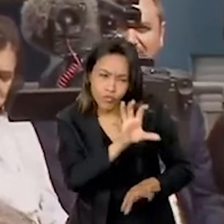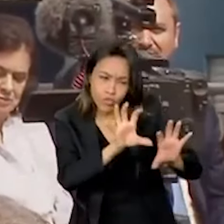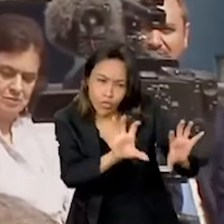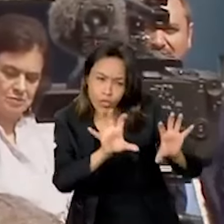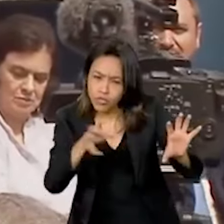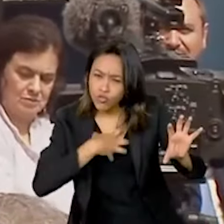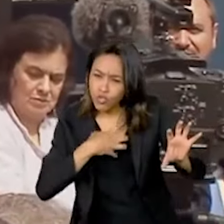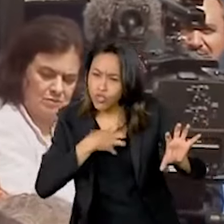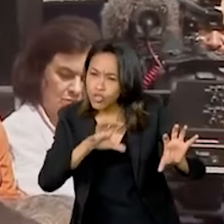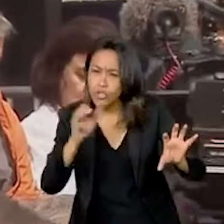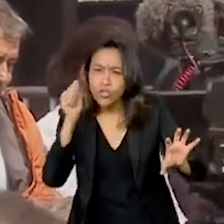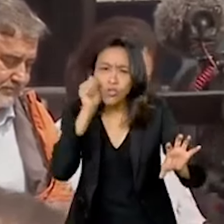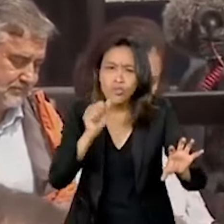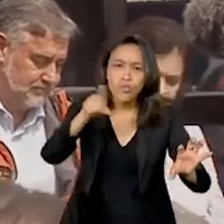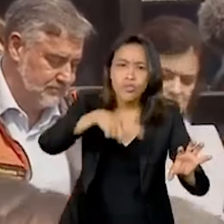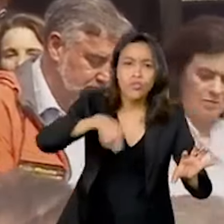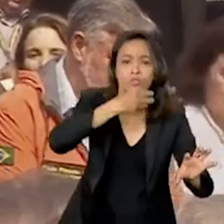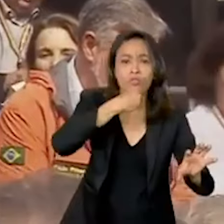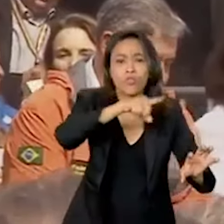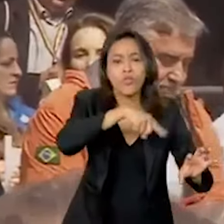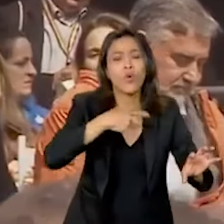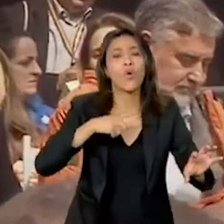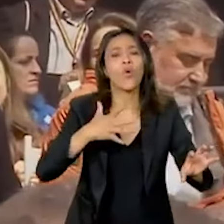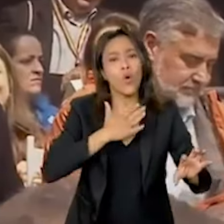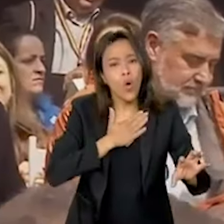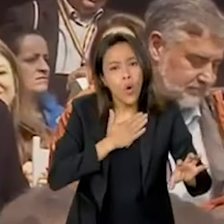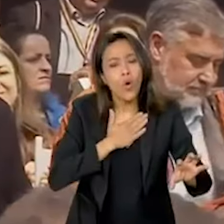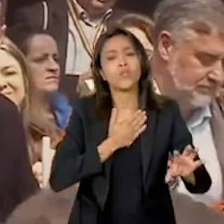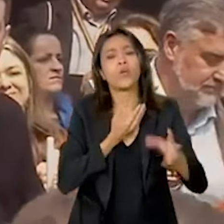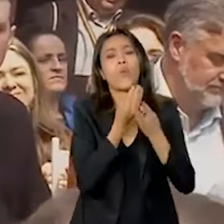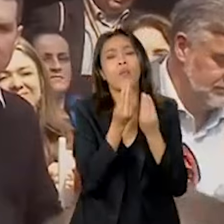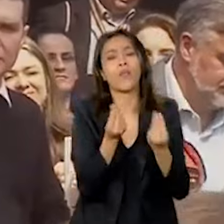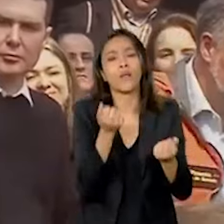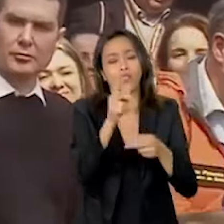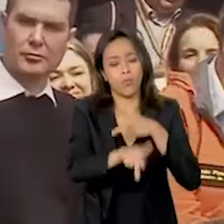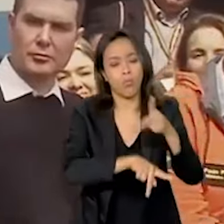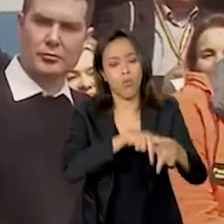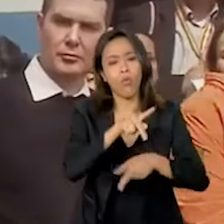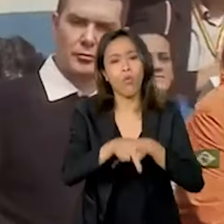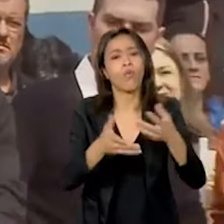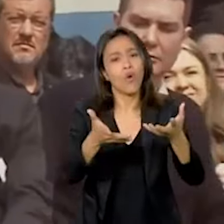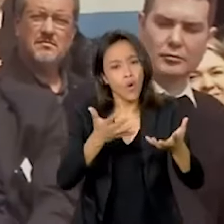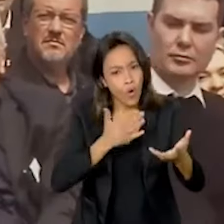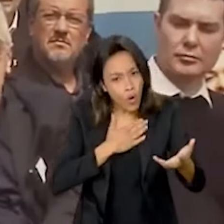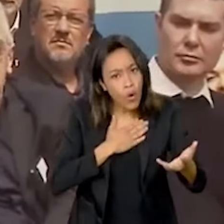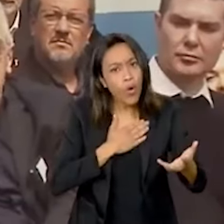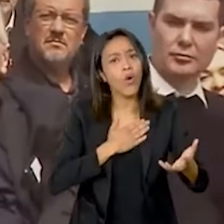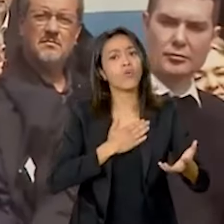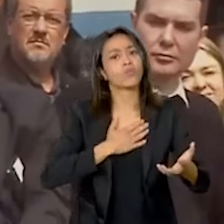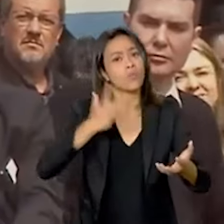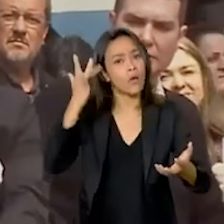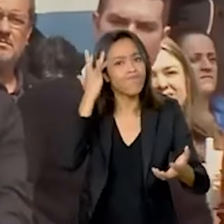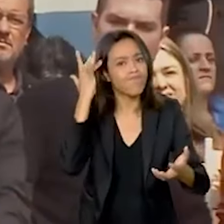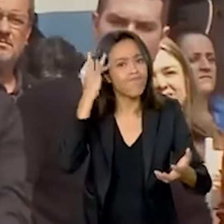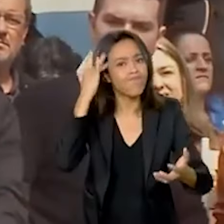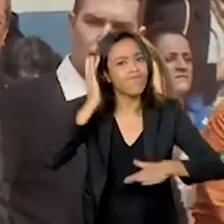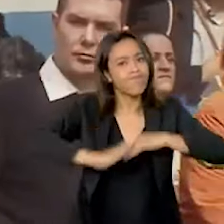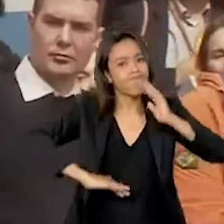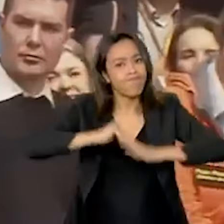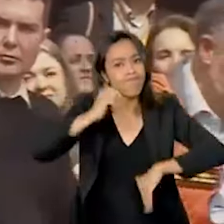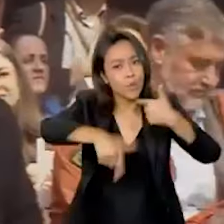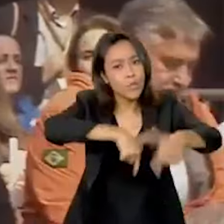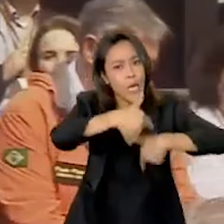gaúchas. Gosto da qualidade desse povo. Gosto da competência do trabalho desse povo, tanto na